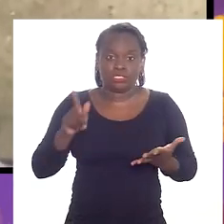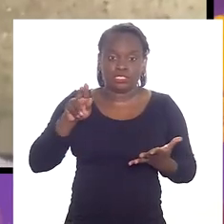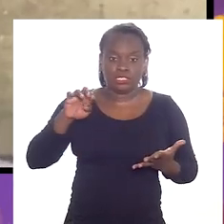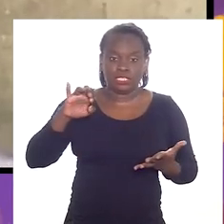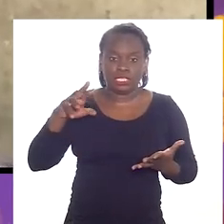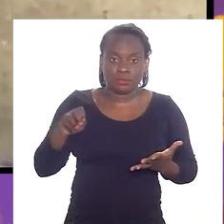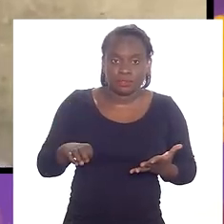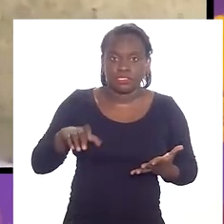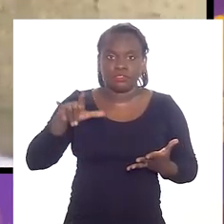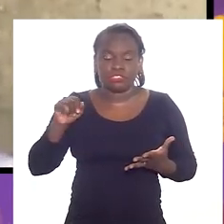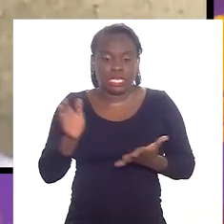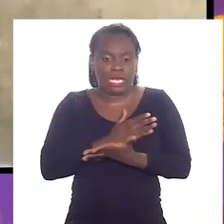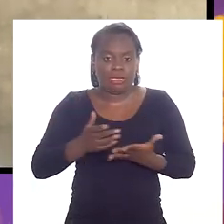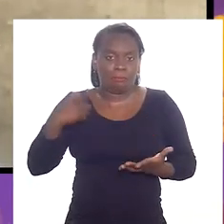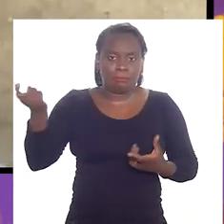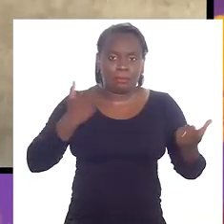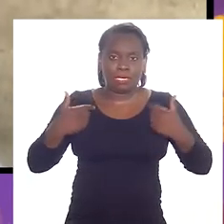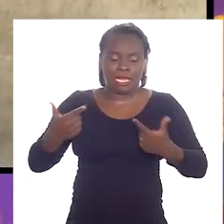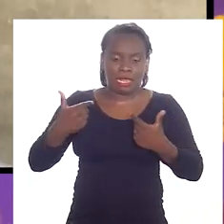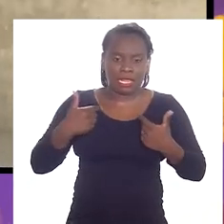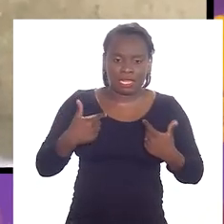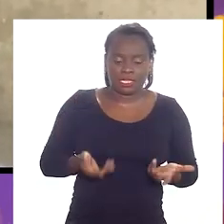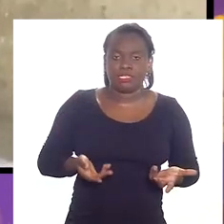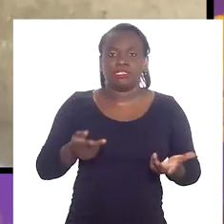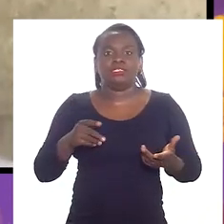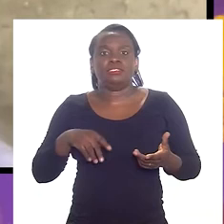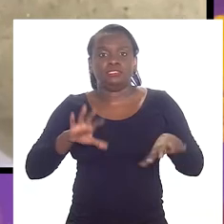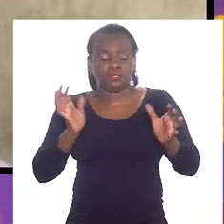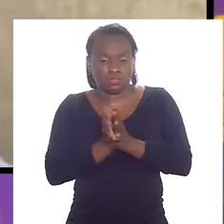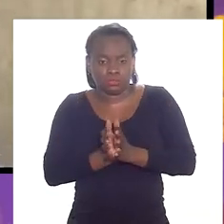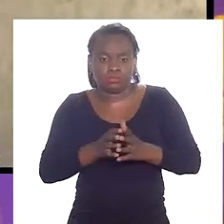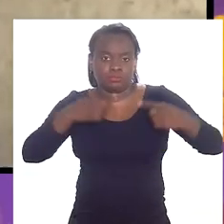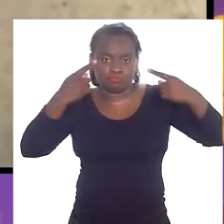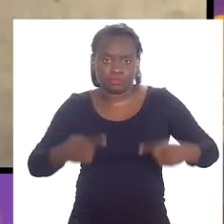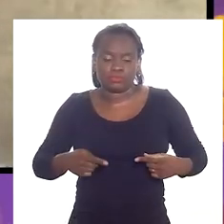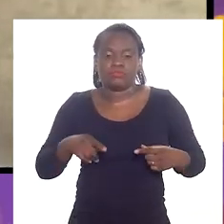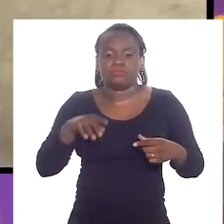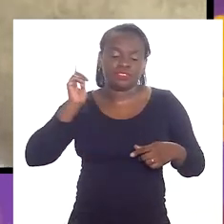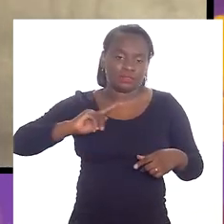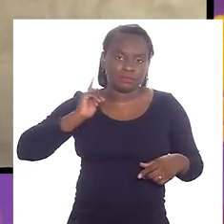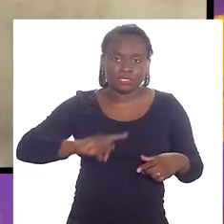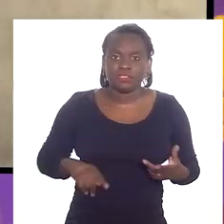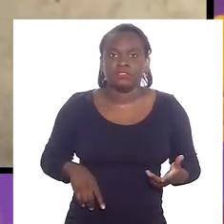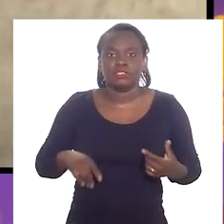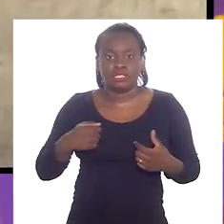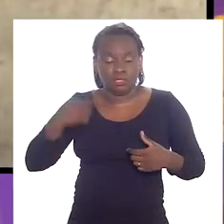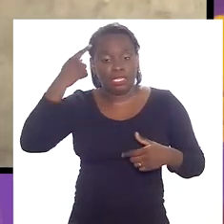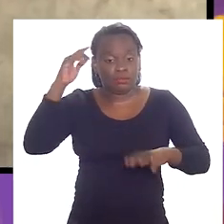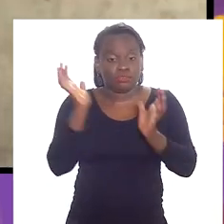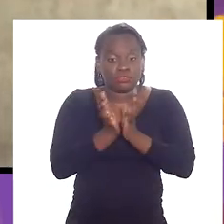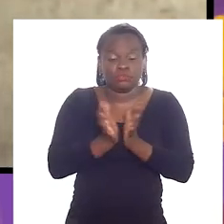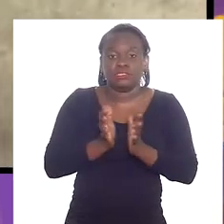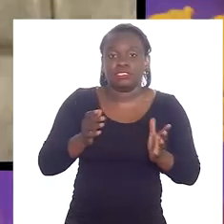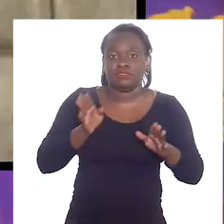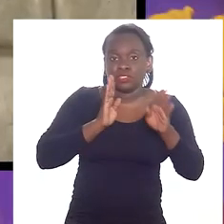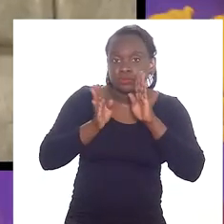que são conselhos, já que conselho aconselha. Eu recomendei que não era o momento. Isto foi, então, motivo,